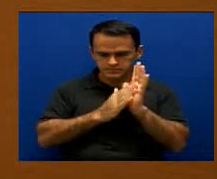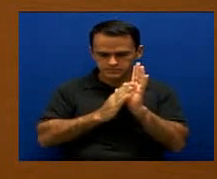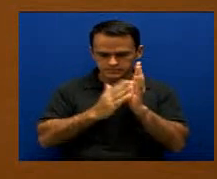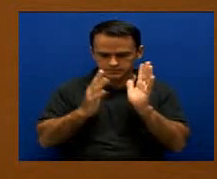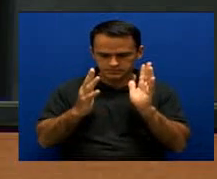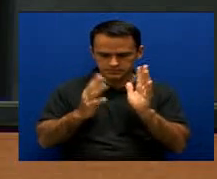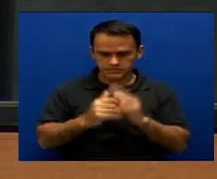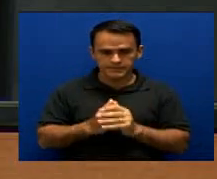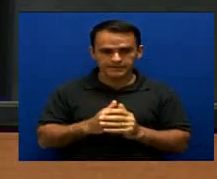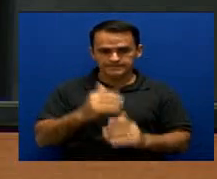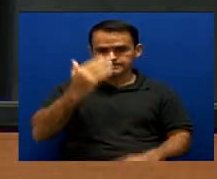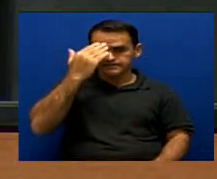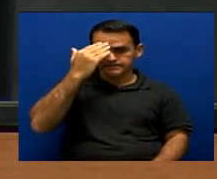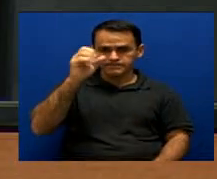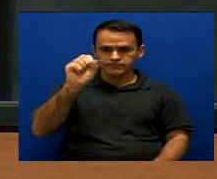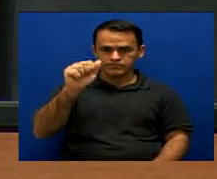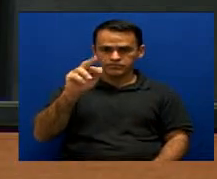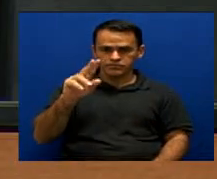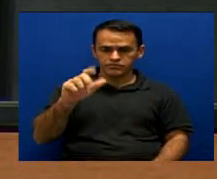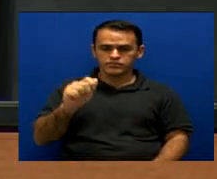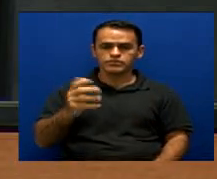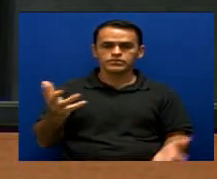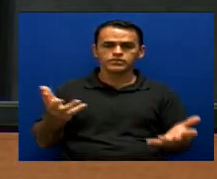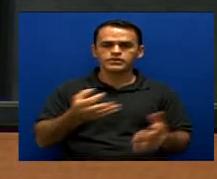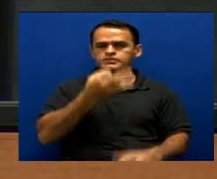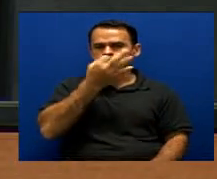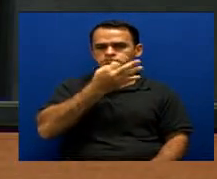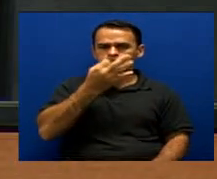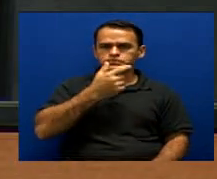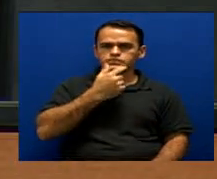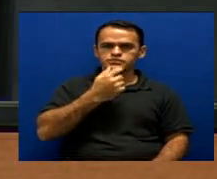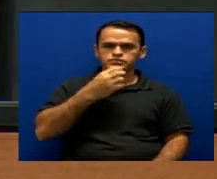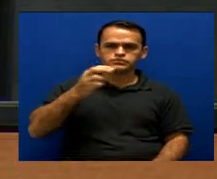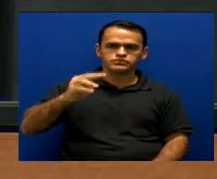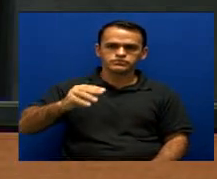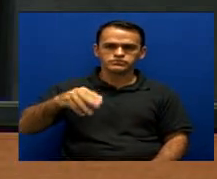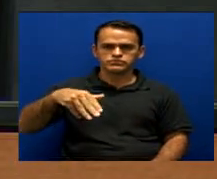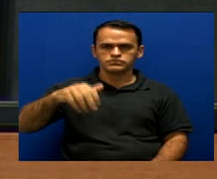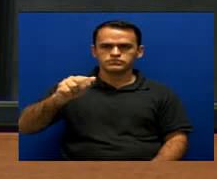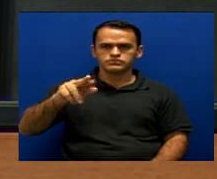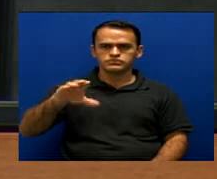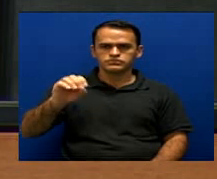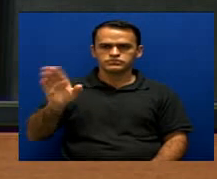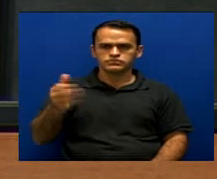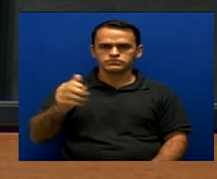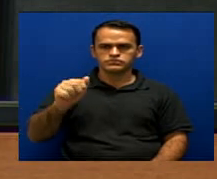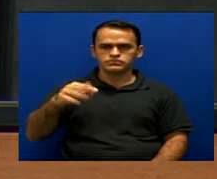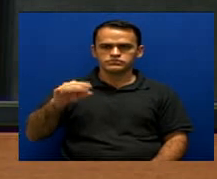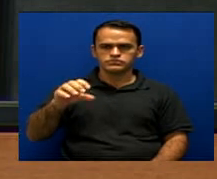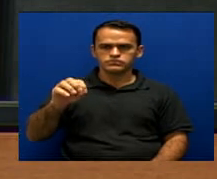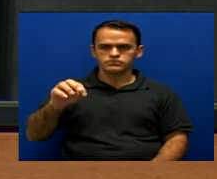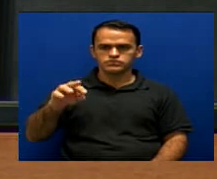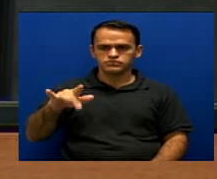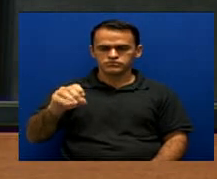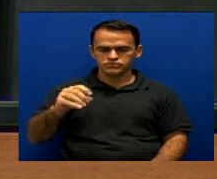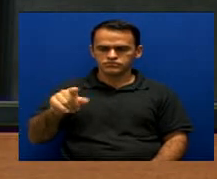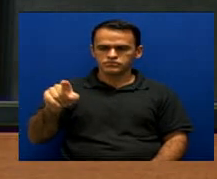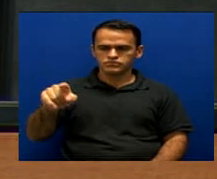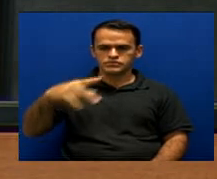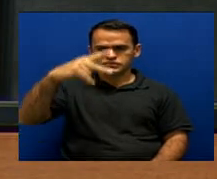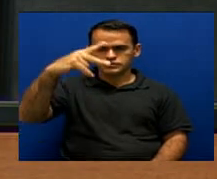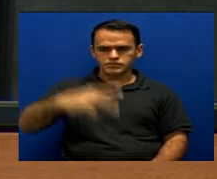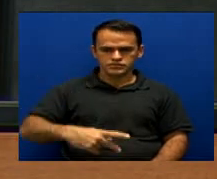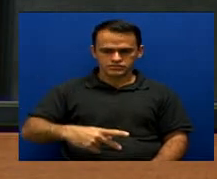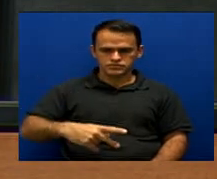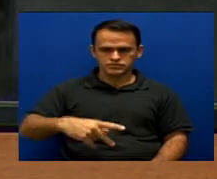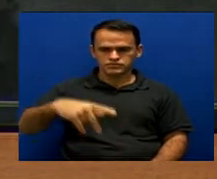obrigada para passar a palavra agora para marco antônio que é presidente do ca da